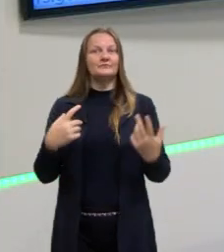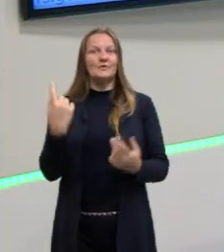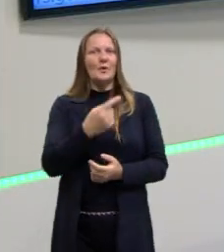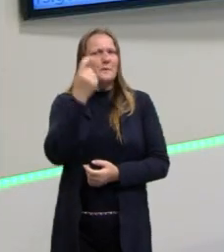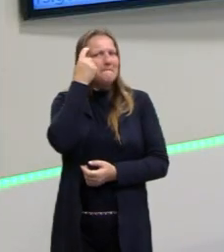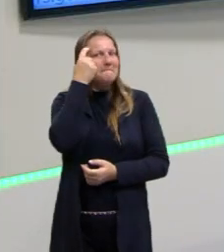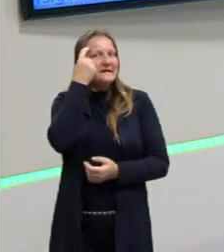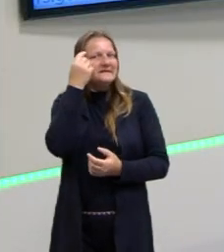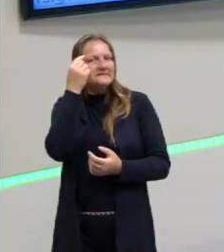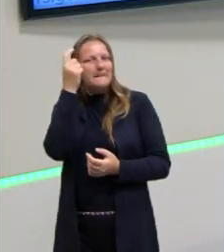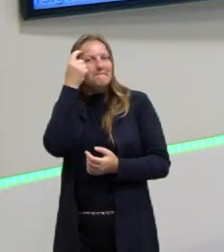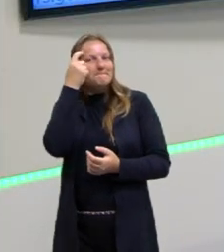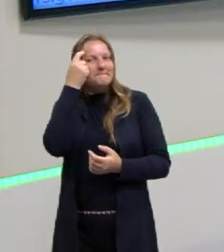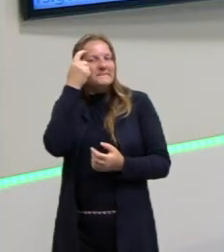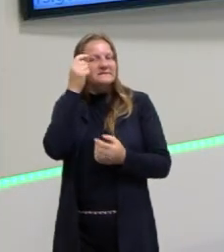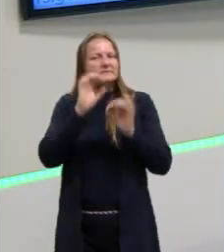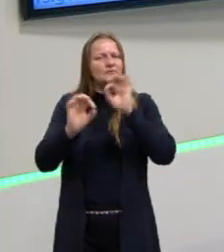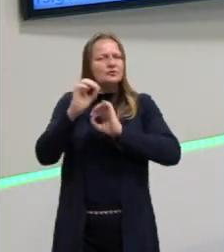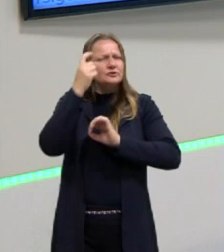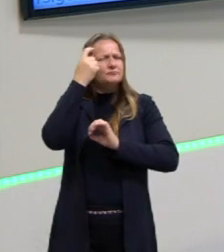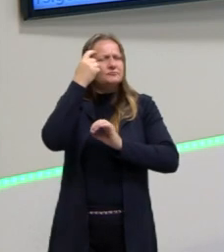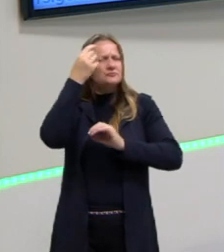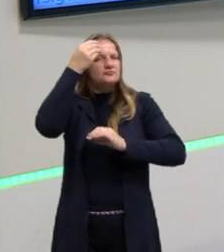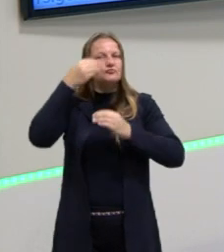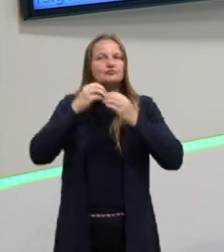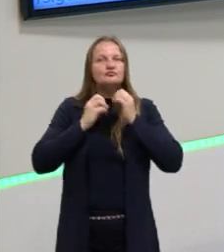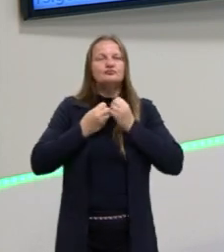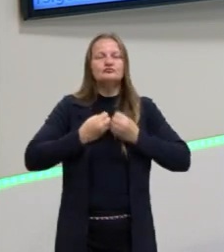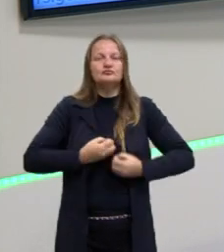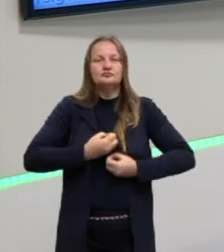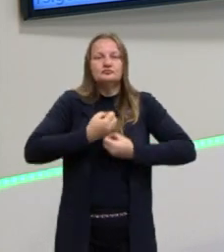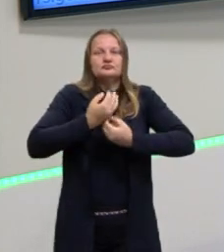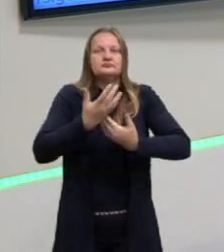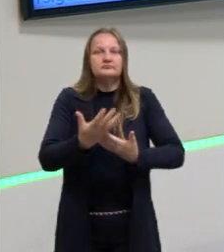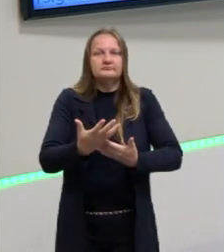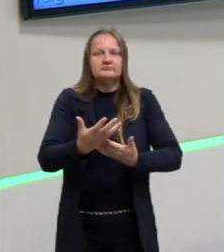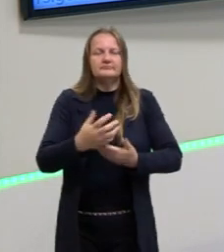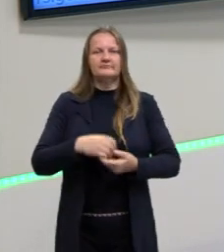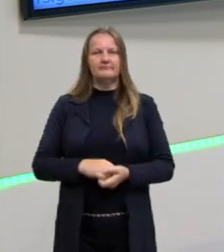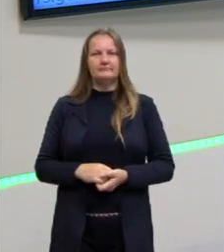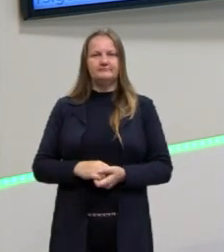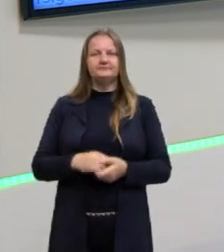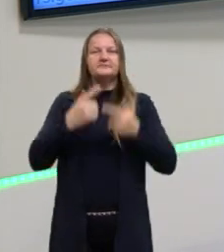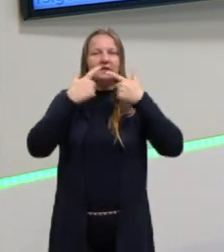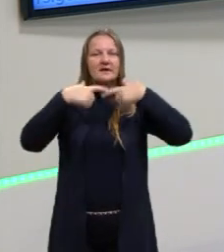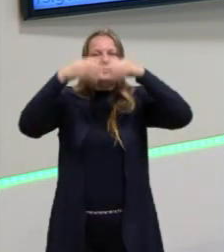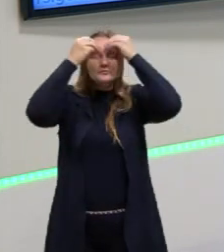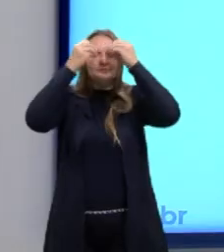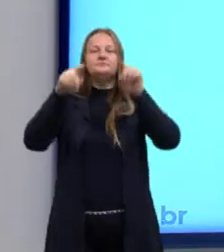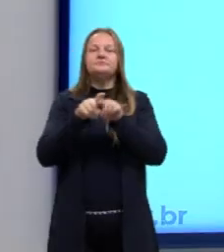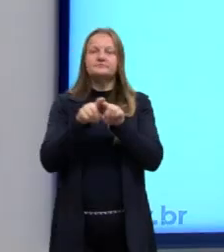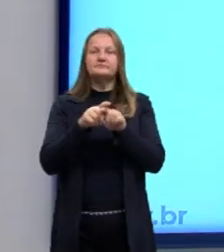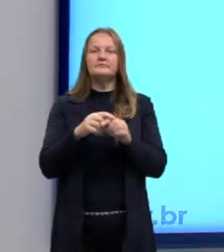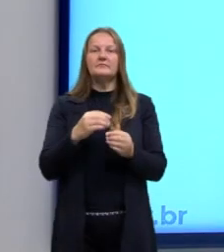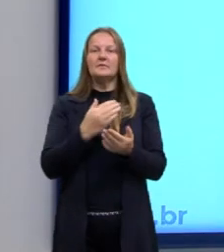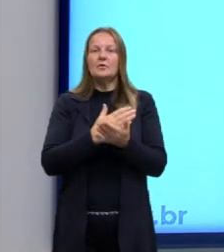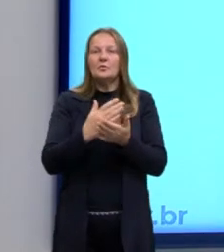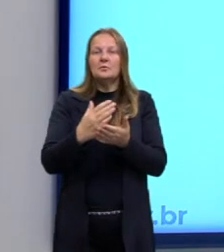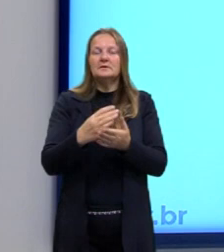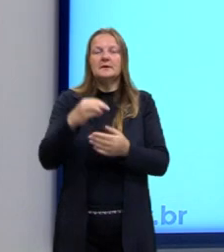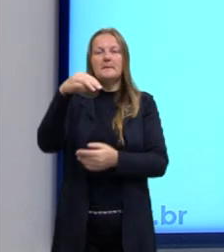que nós pensamos produzimos sonhamos etc e tal olha só a linguagem nasce né então é uma palavra